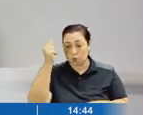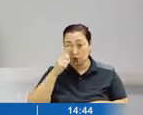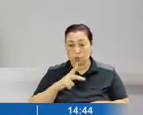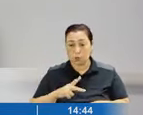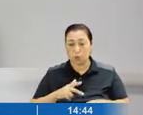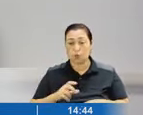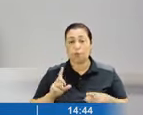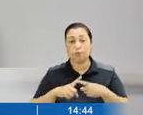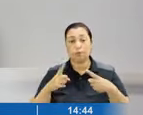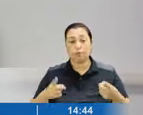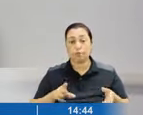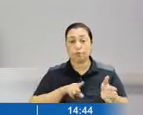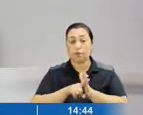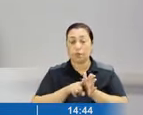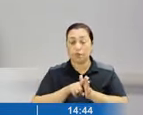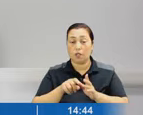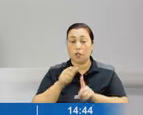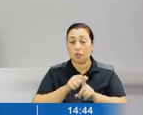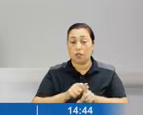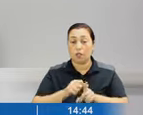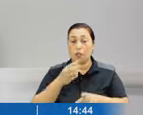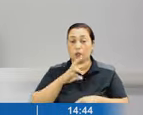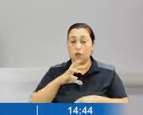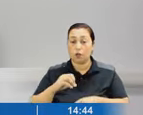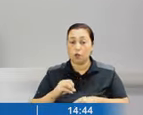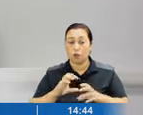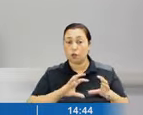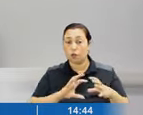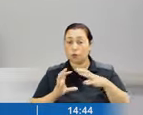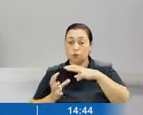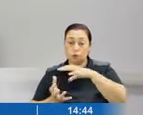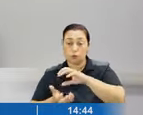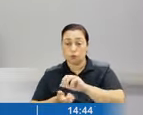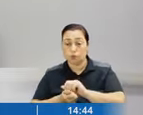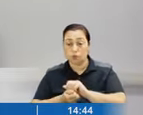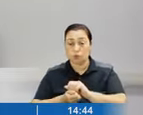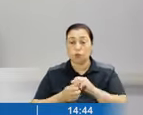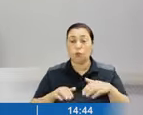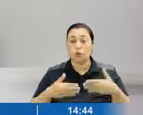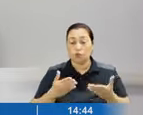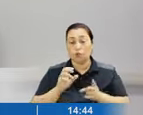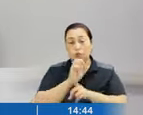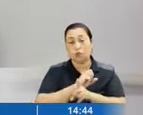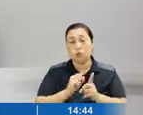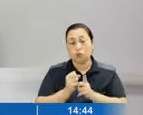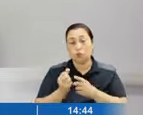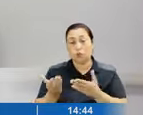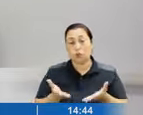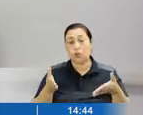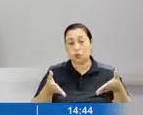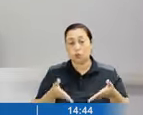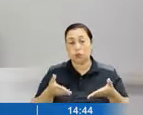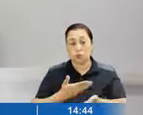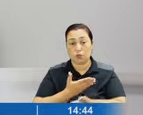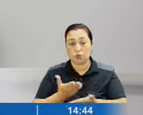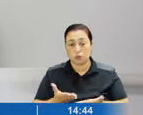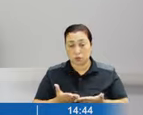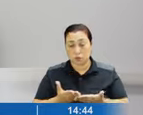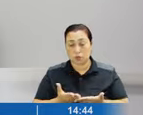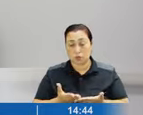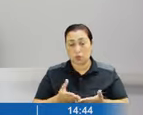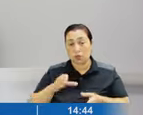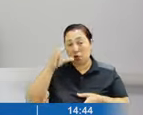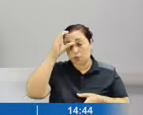incidentes. Mas a campanha de março é realmente do mundo inteiro. Então, a sociedade se adequou e agora então, passamos